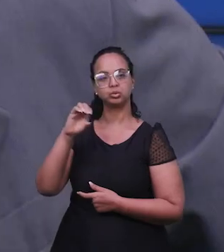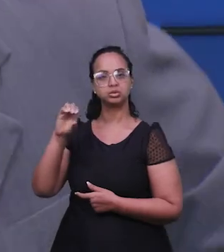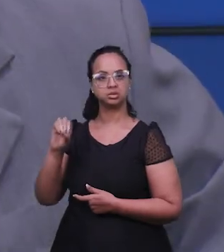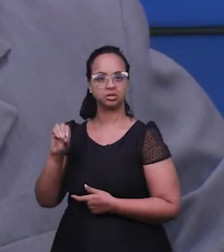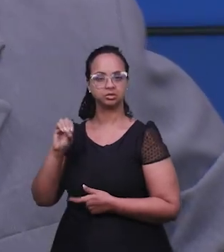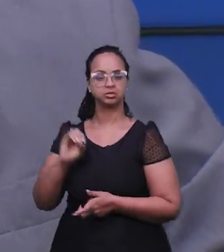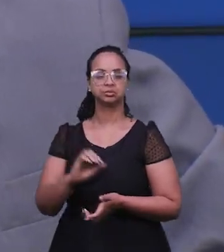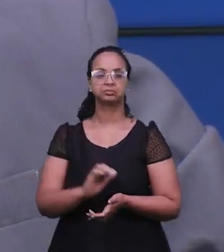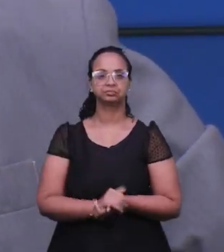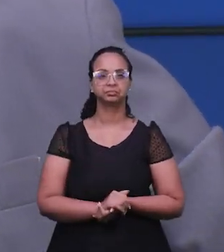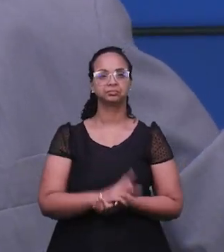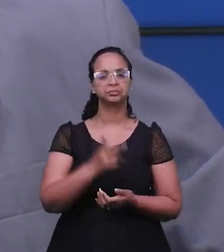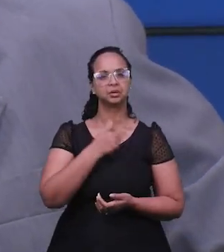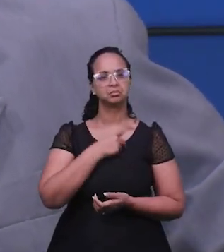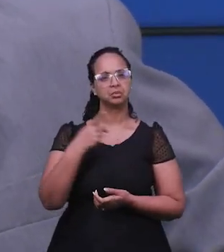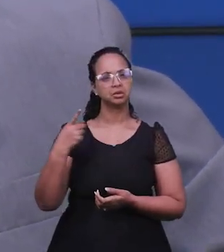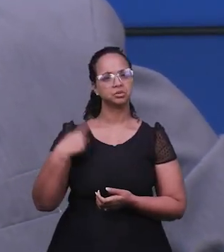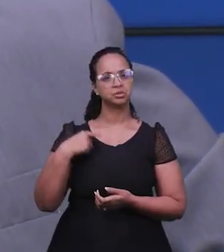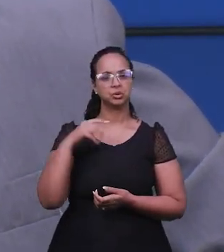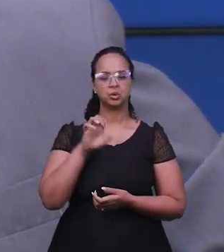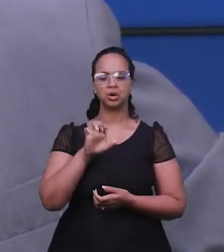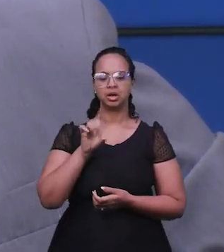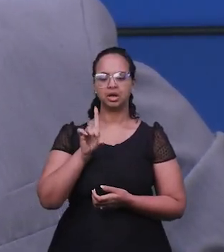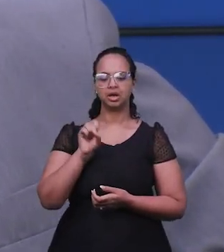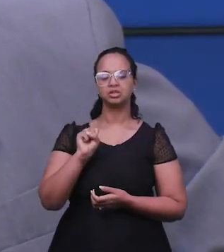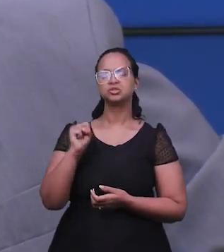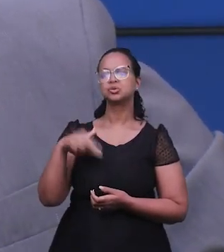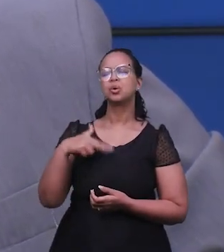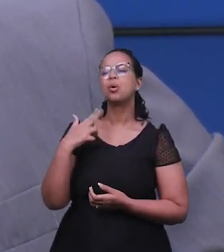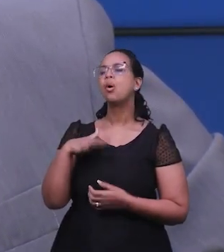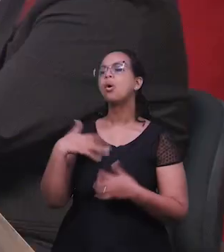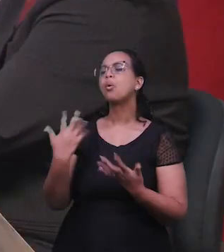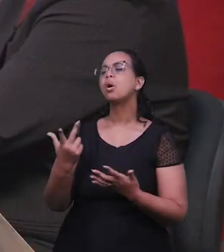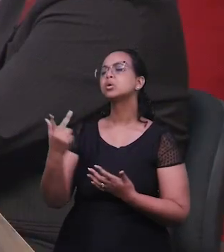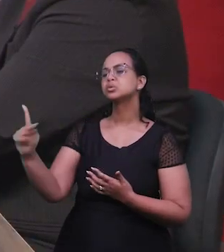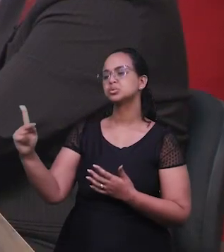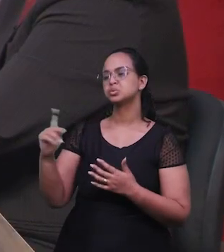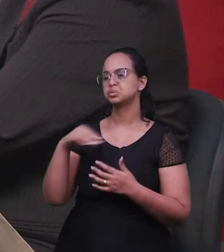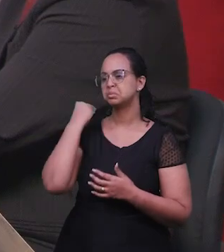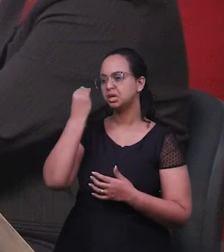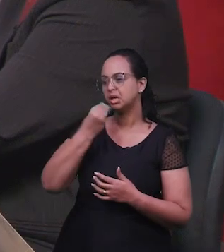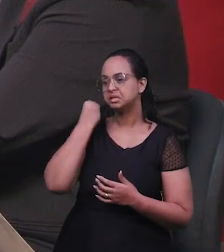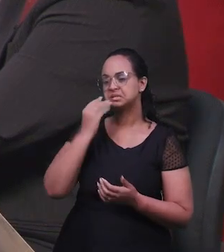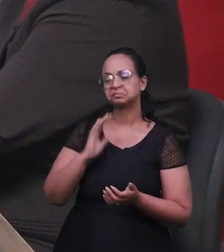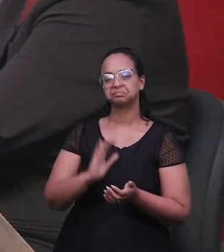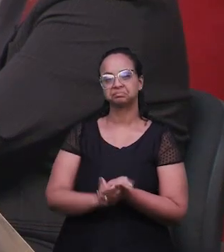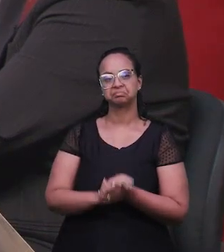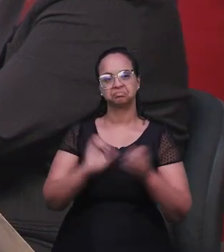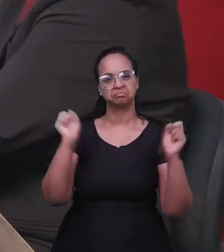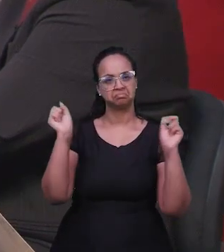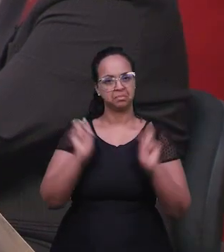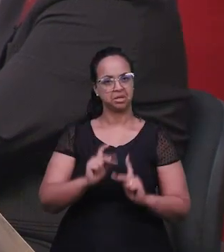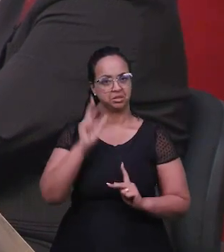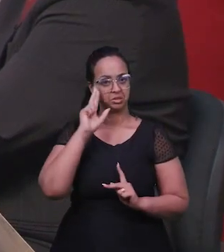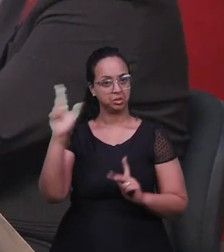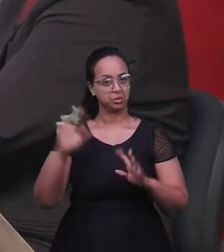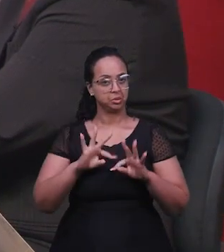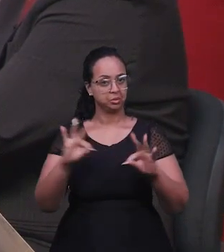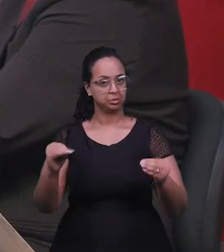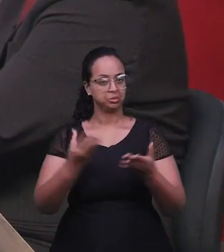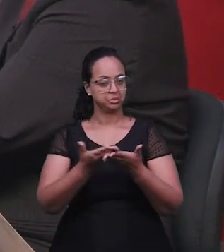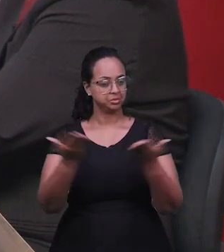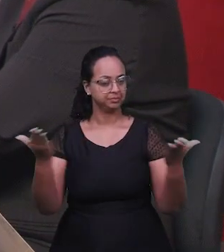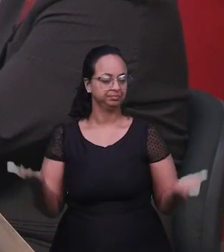aqui, pastor Edson Gomes, qual é a sua experiência hoje? Sim, paz do Senhor a todos, mais uma vez, né?